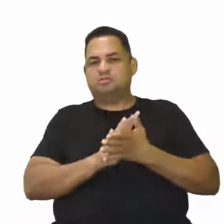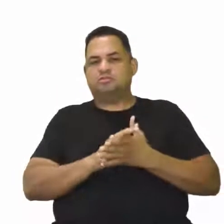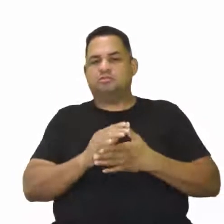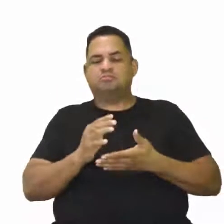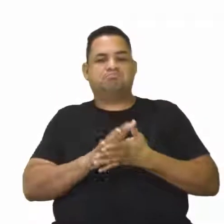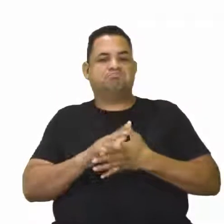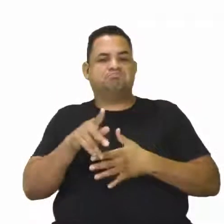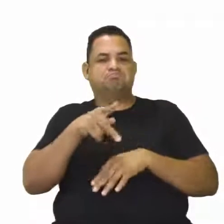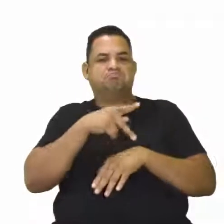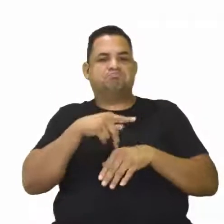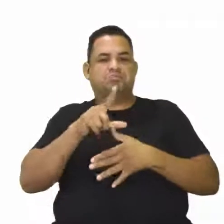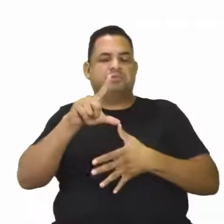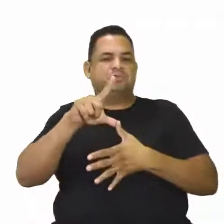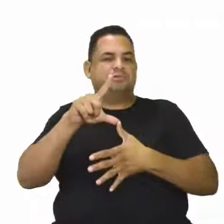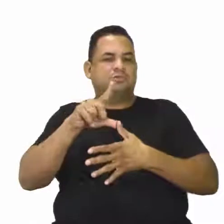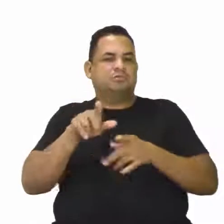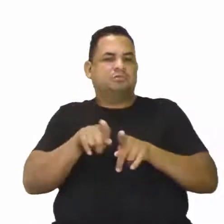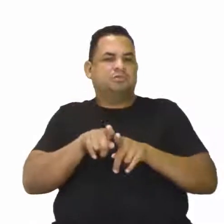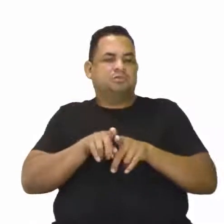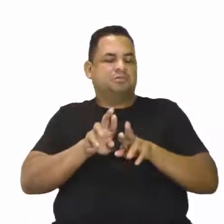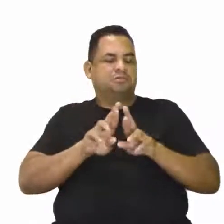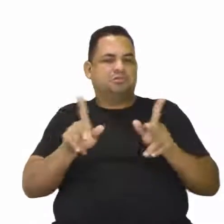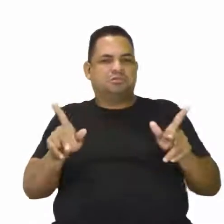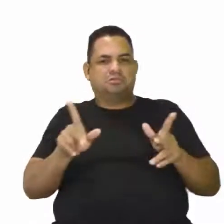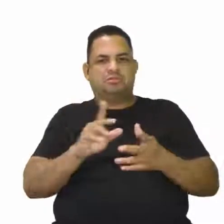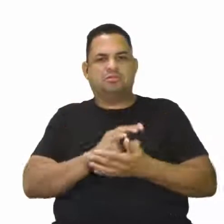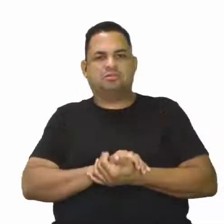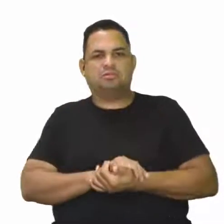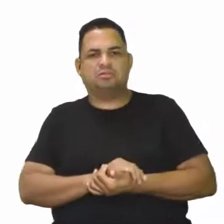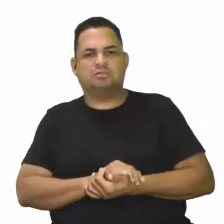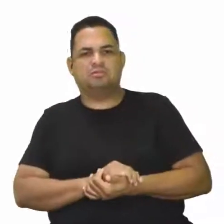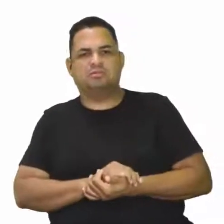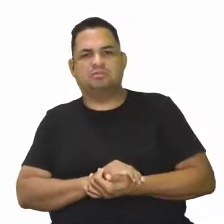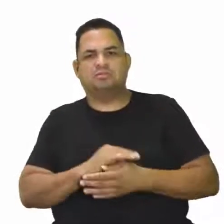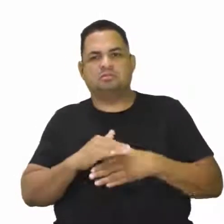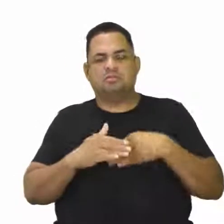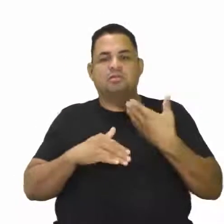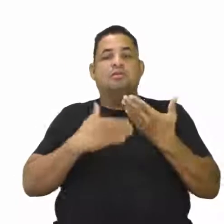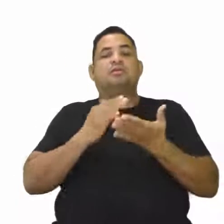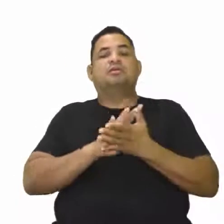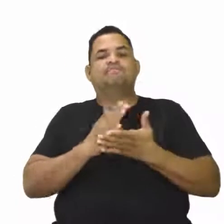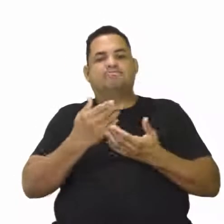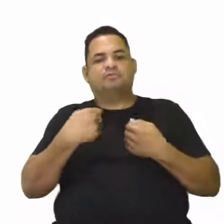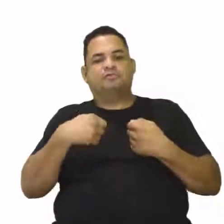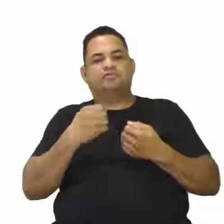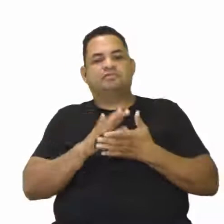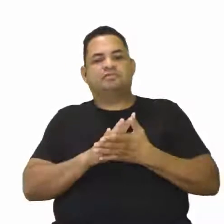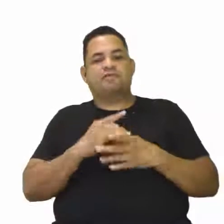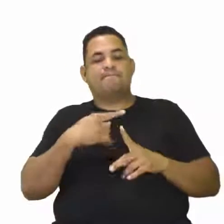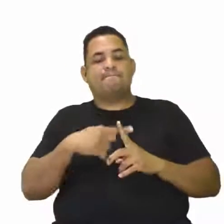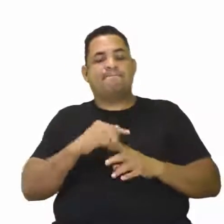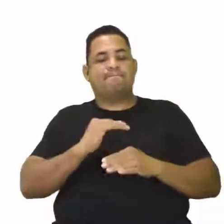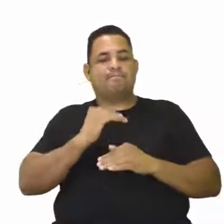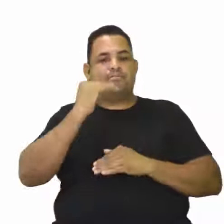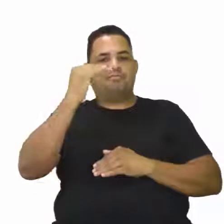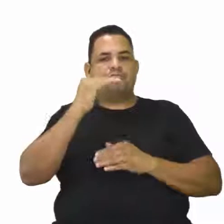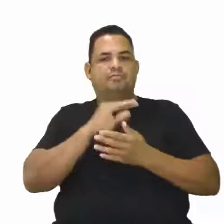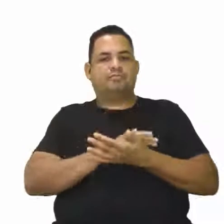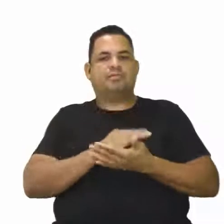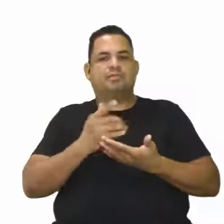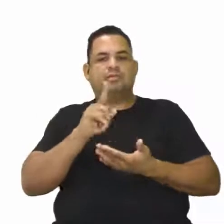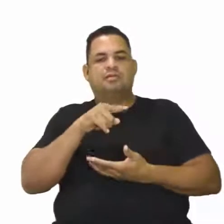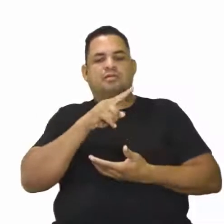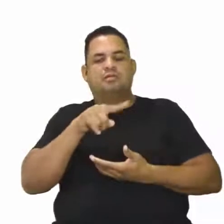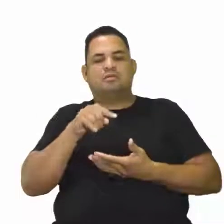latinos também não é tão diferente. O que é a ex solidária? É algo a mais que eles têm. Uhum. É o xizinho que